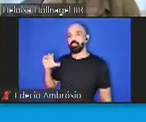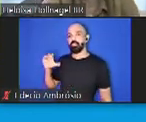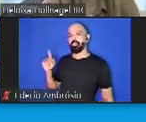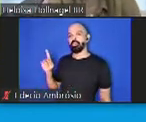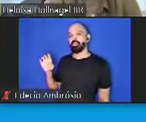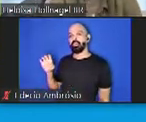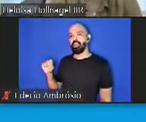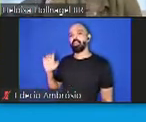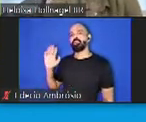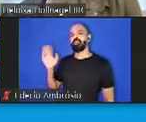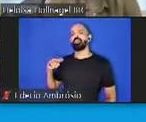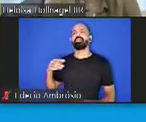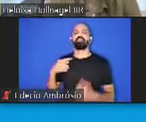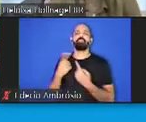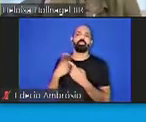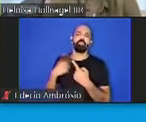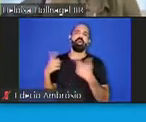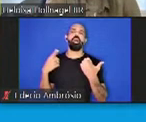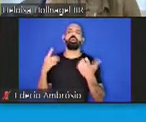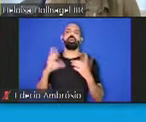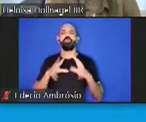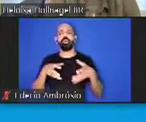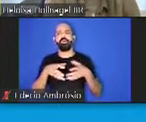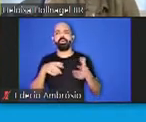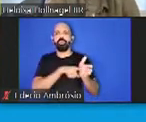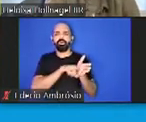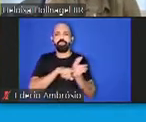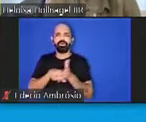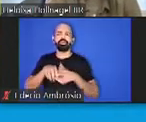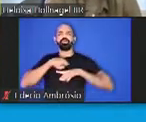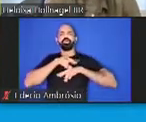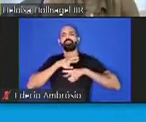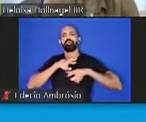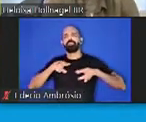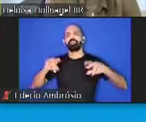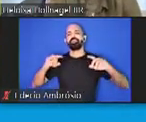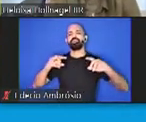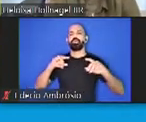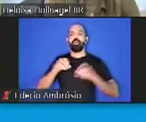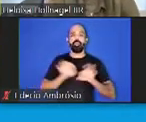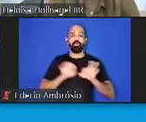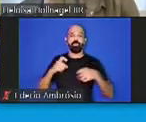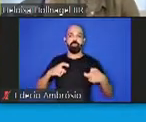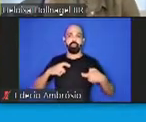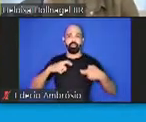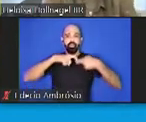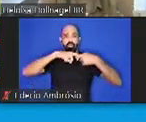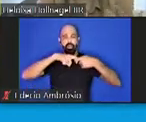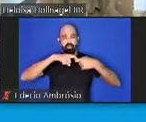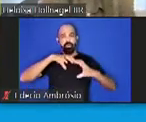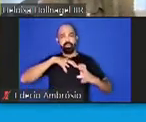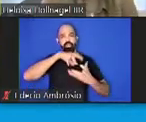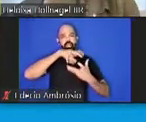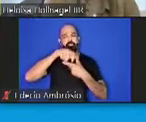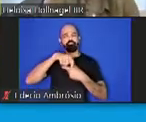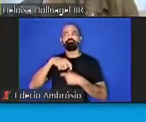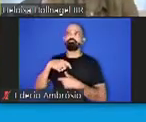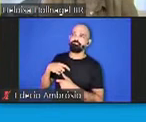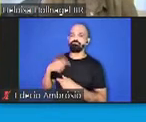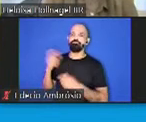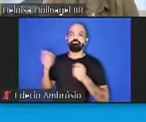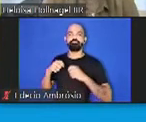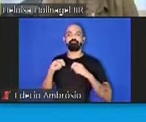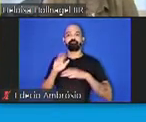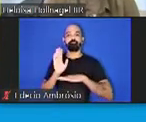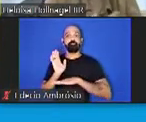de pessoas e grupos de pesquisa em projetos de cooperação internacional, que a gente poderia dar um salto